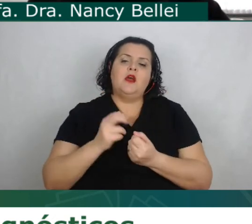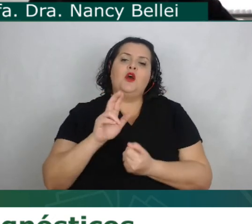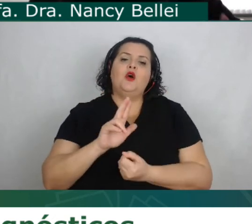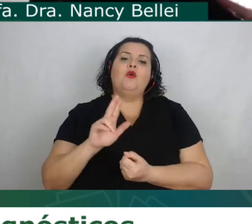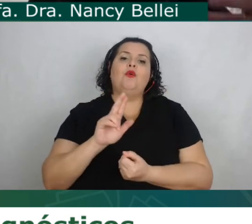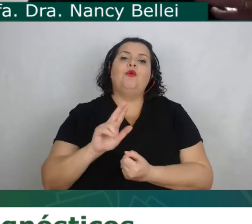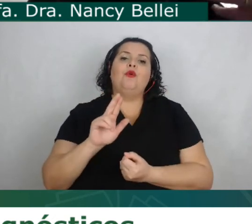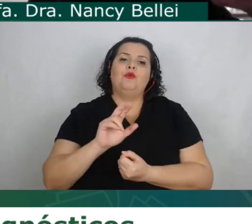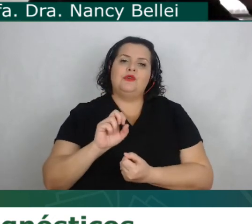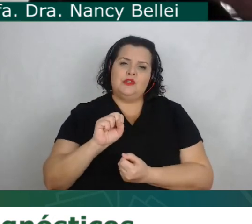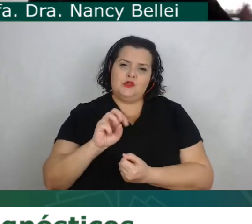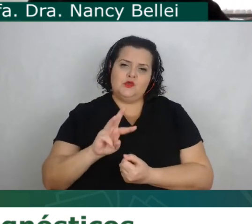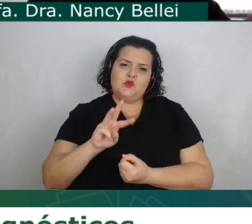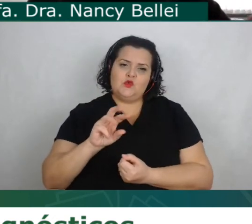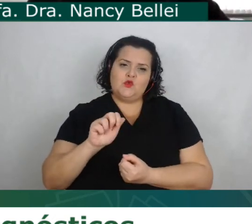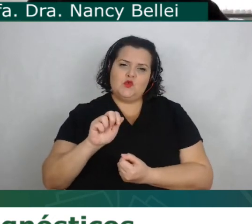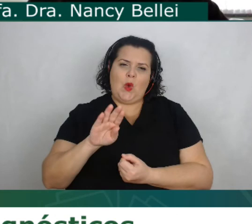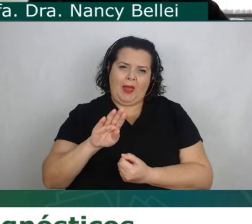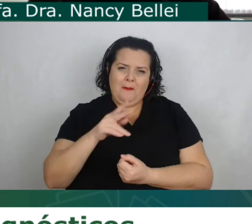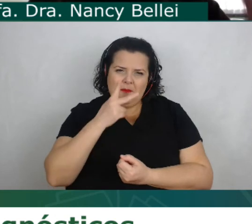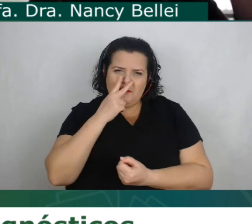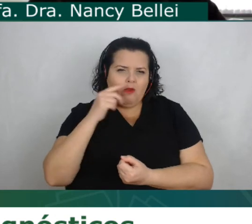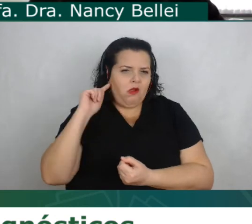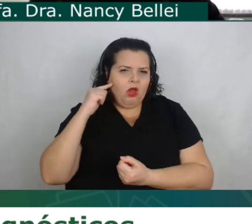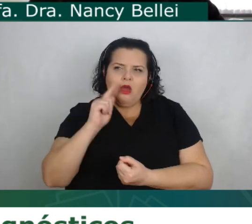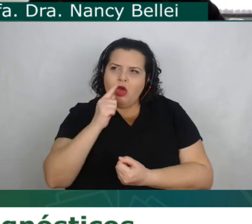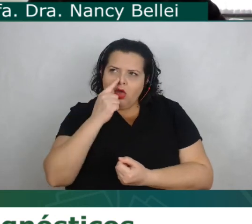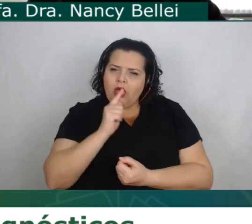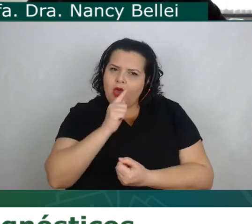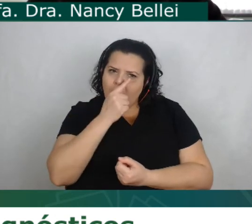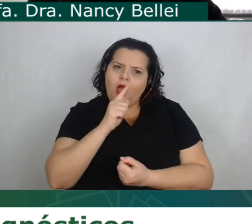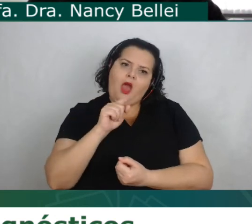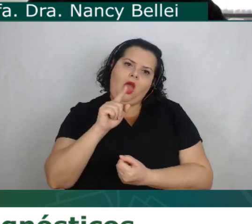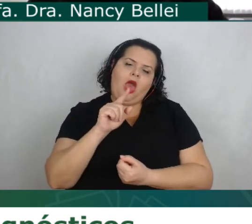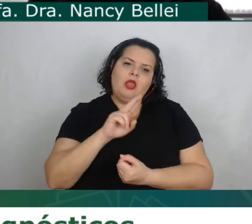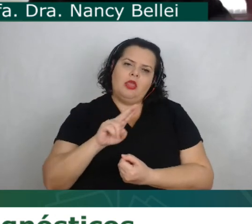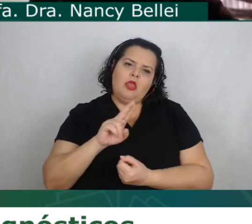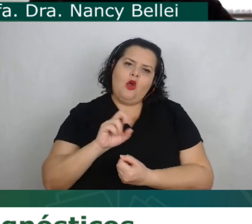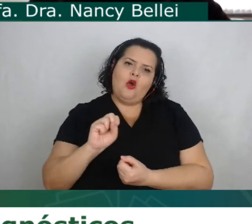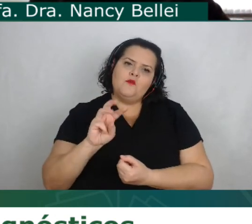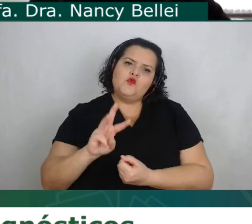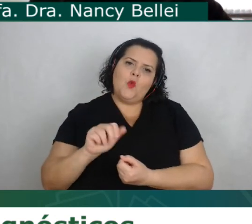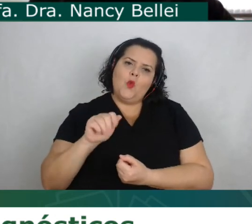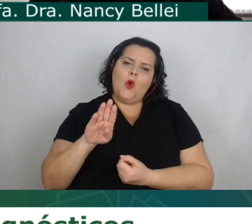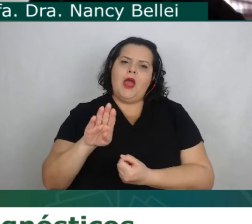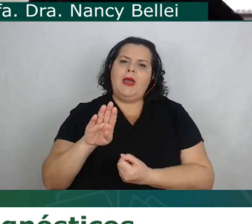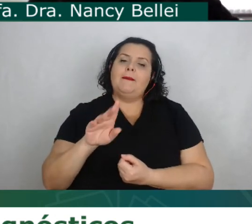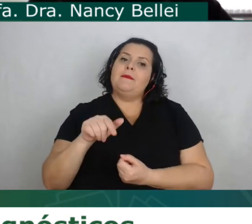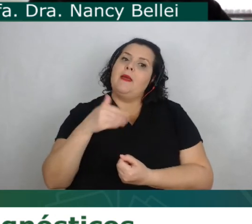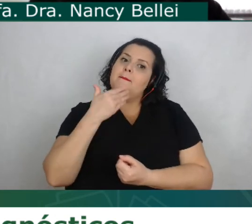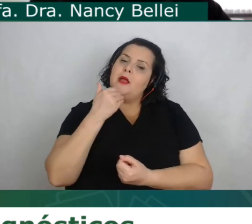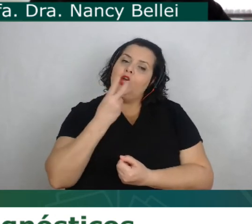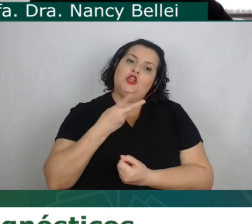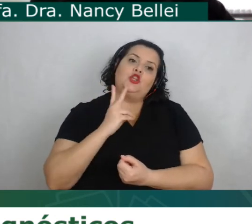mercado, então tem que ser feita uma boa coleta para a gente ter uma boa sensibilidade. Idealmente,